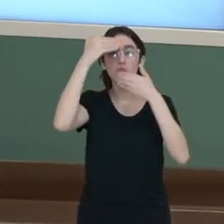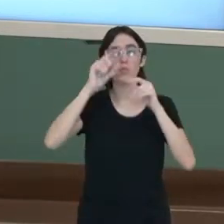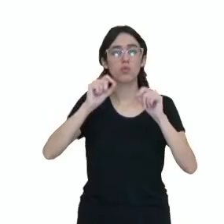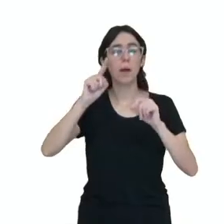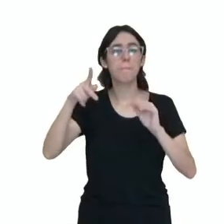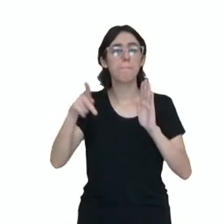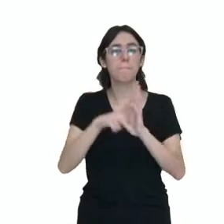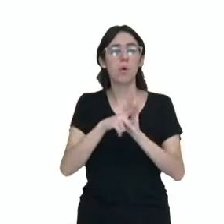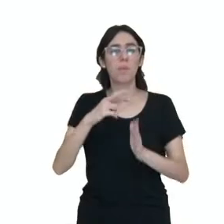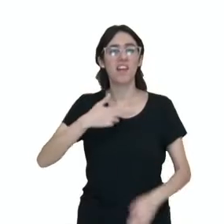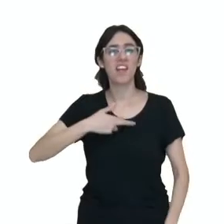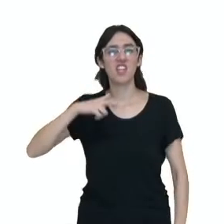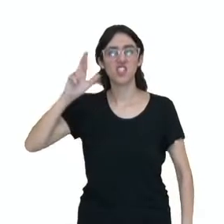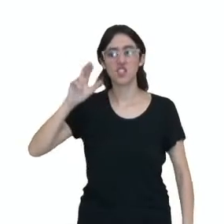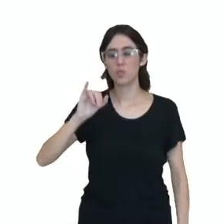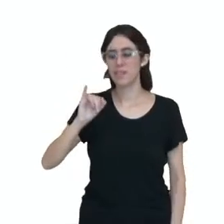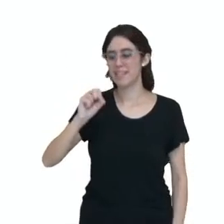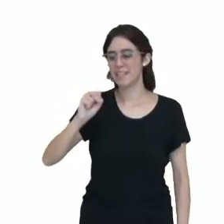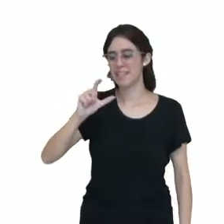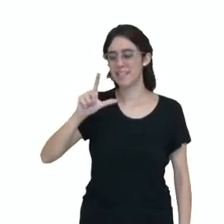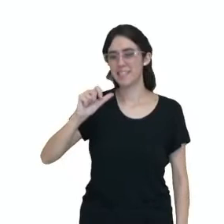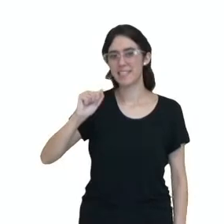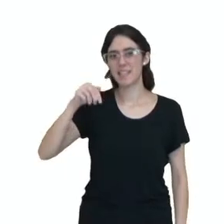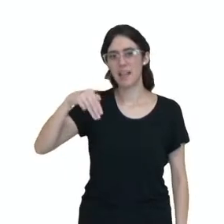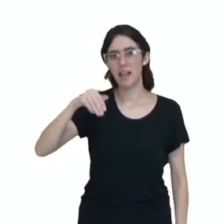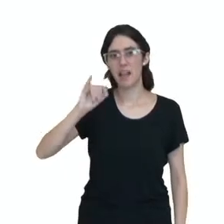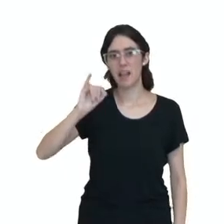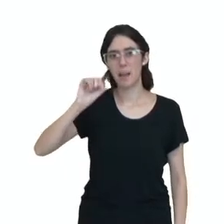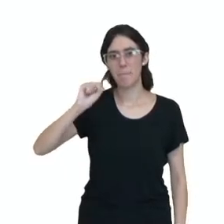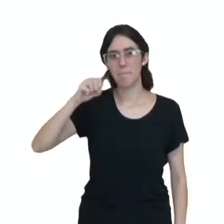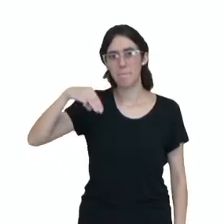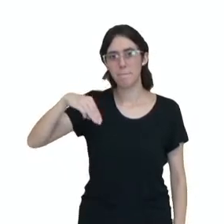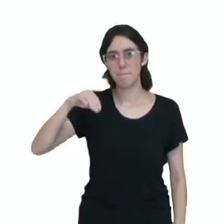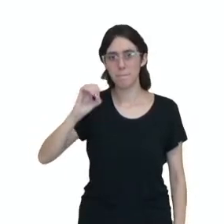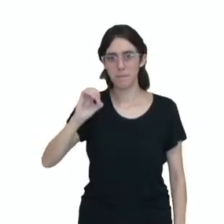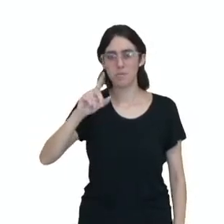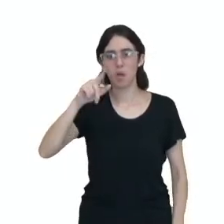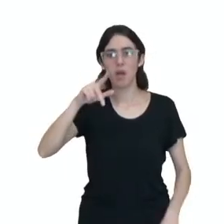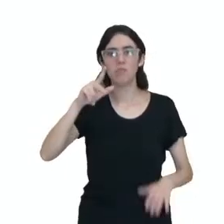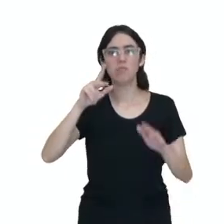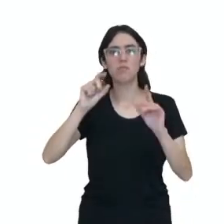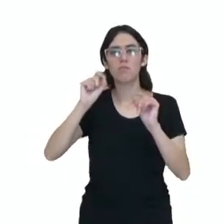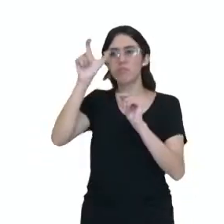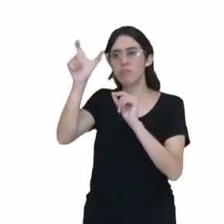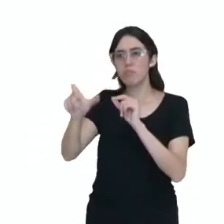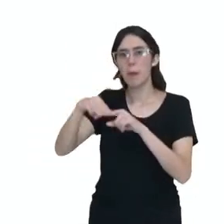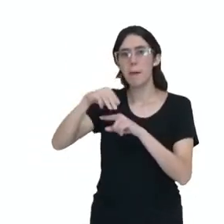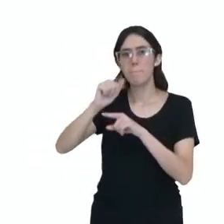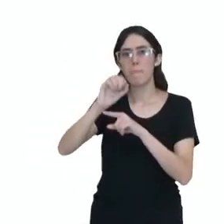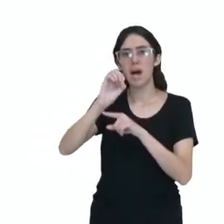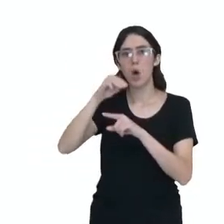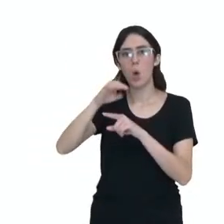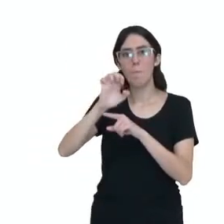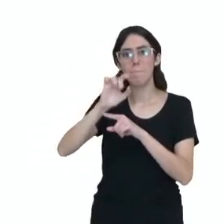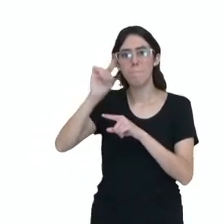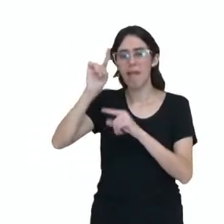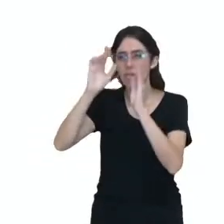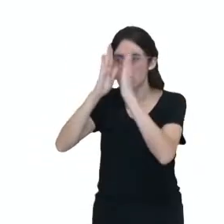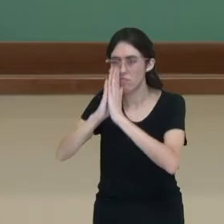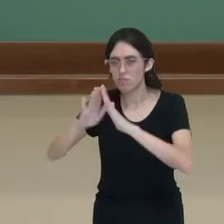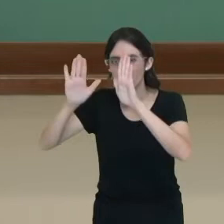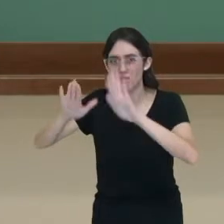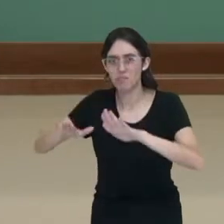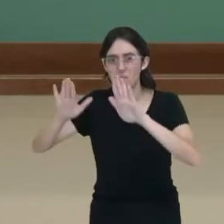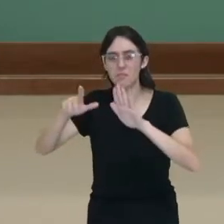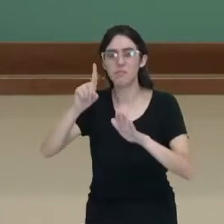islamismo, isto é, uma religião monoteísta, centrada nos ensinamentos de Maomé. Foi uma religião que surgiu na Arábia Saudita, com